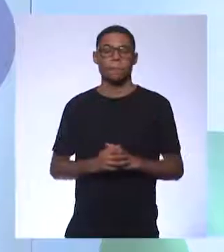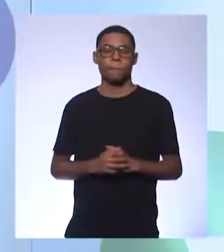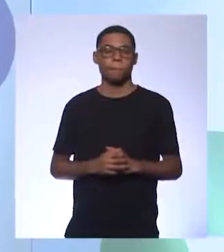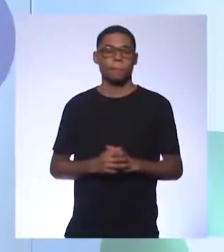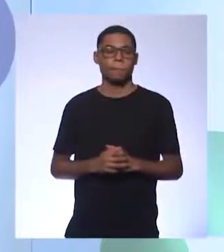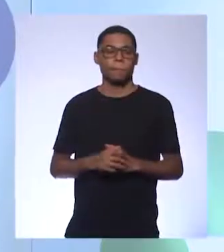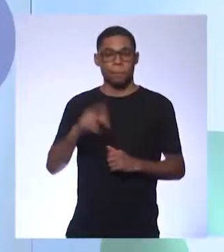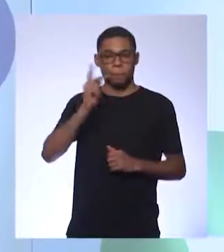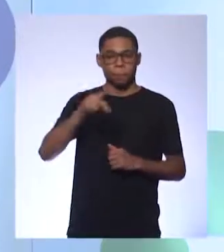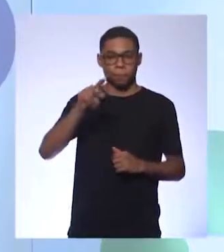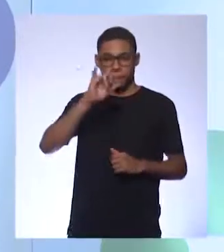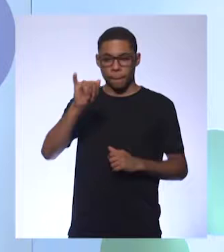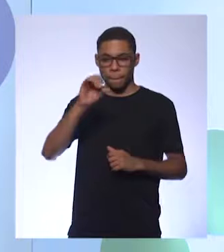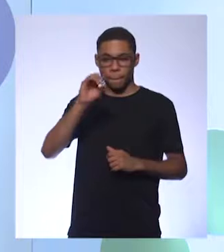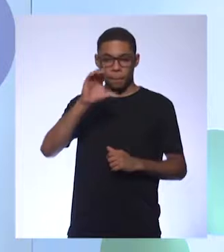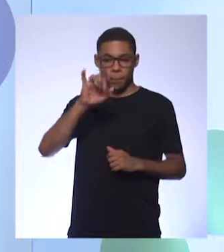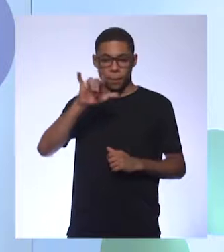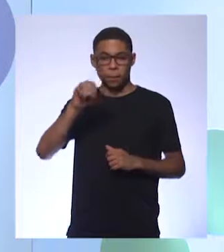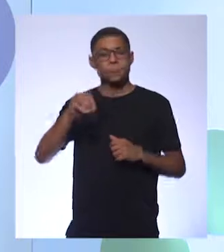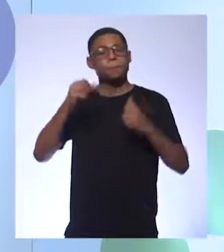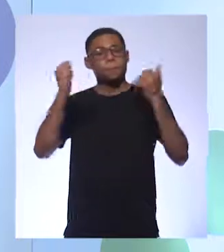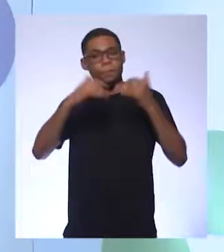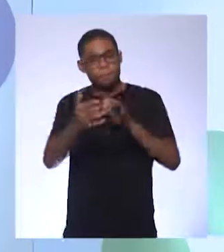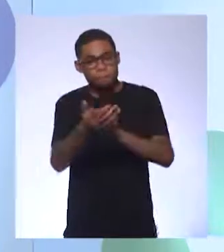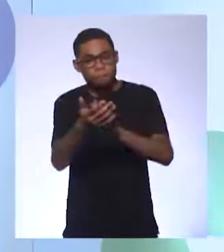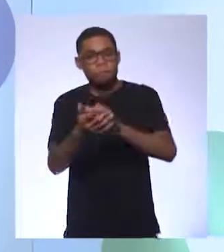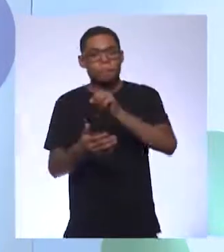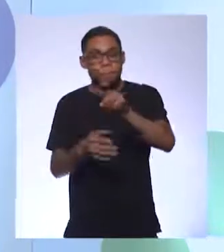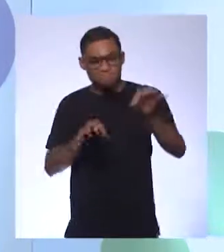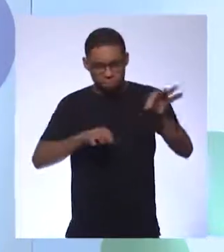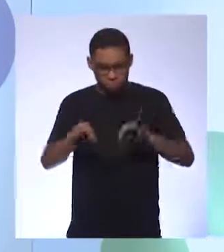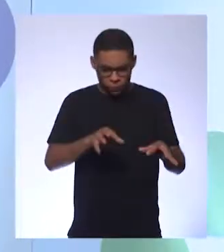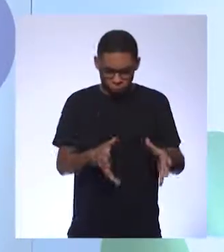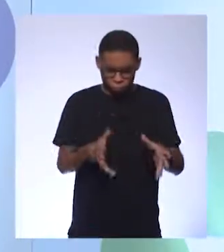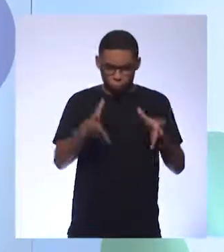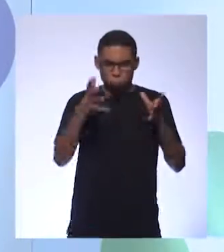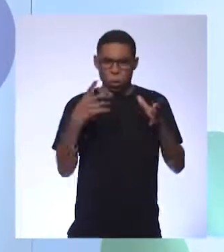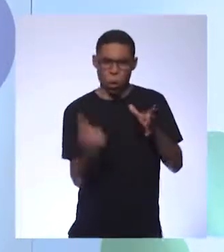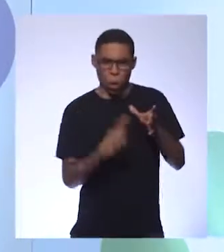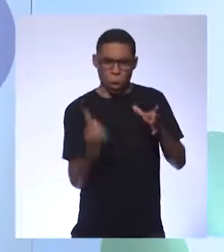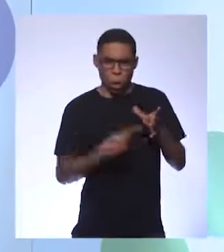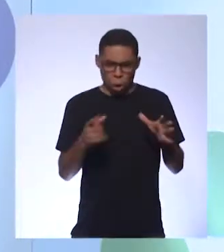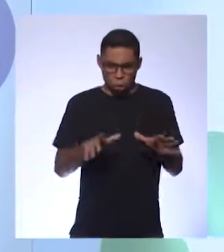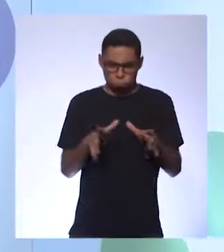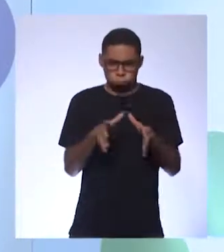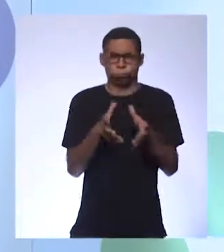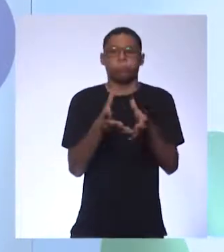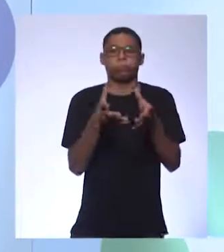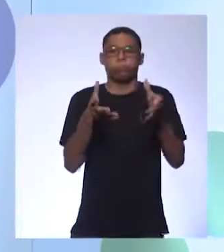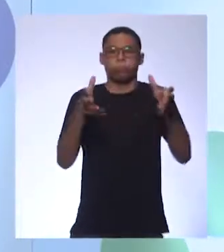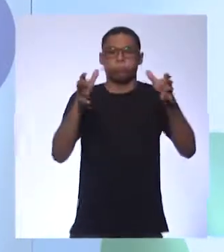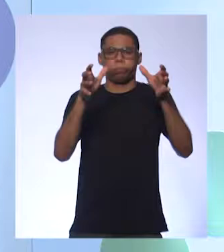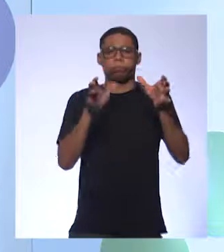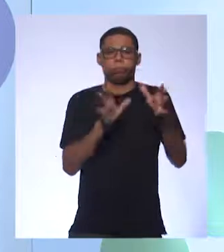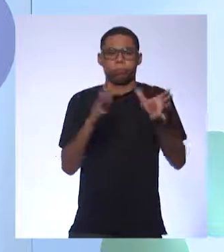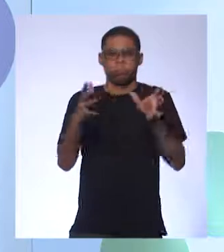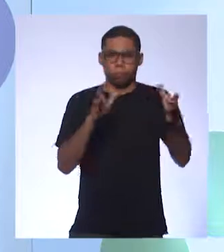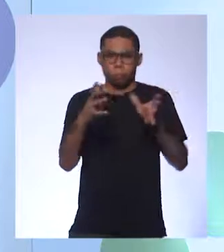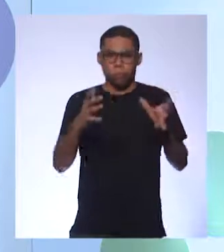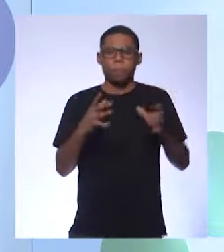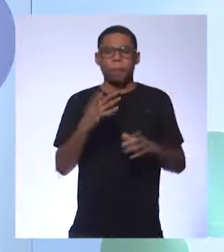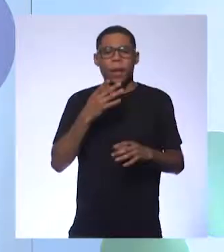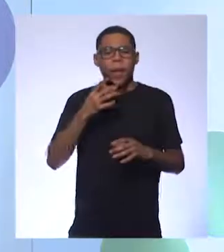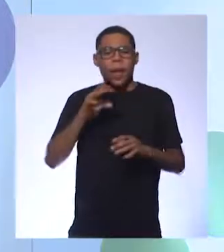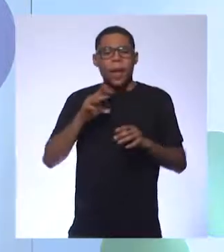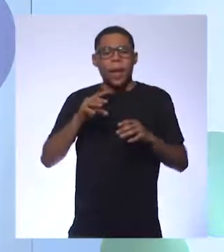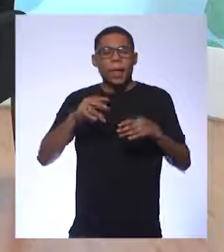O professor Jocélio está aqui elogiando o processo de modelagem em barro, né? Que a gente vê em argila, né? Como é que chama? Barro, argila? Barro, os dois